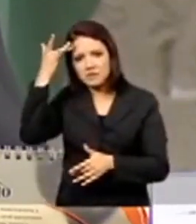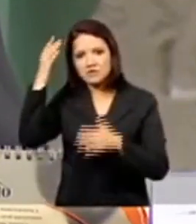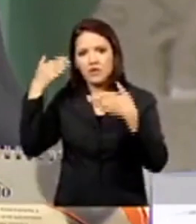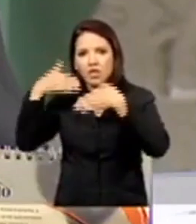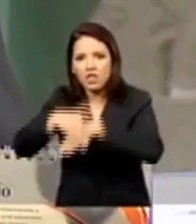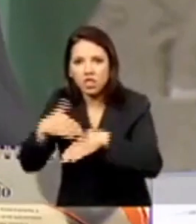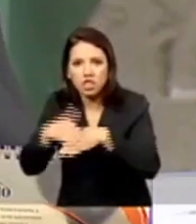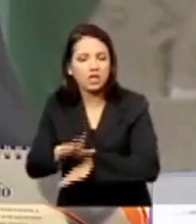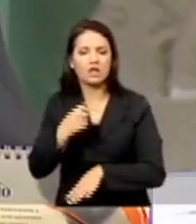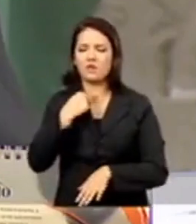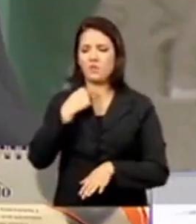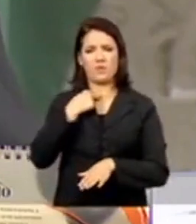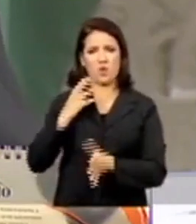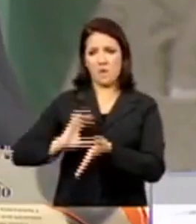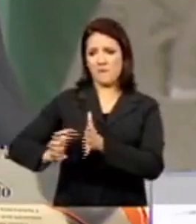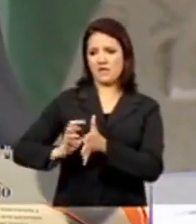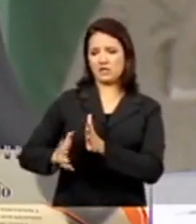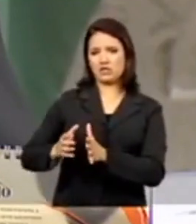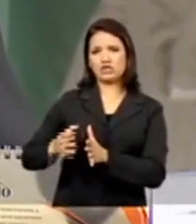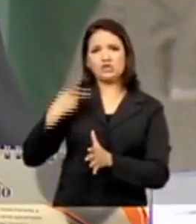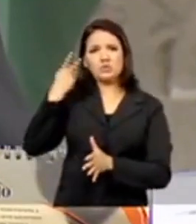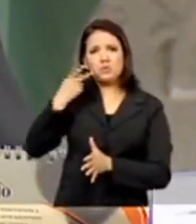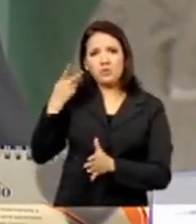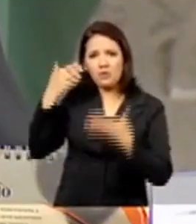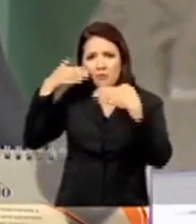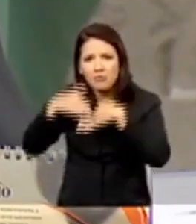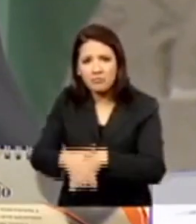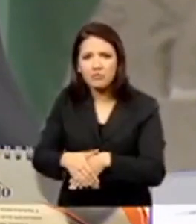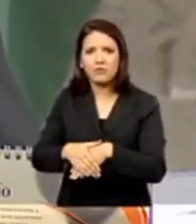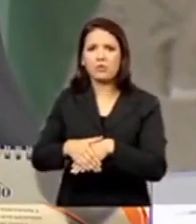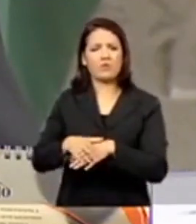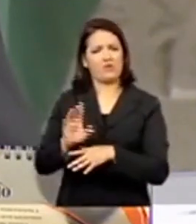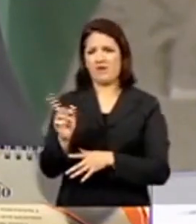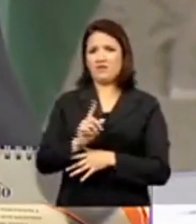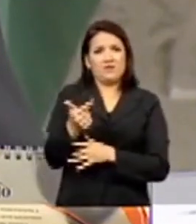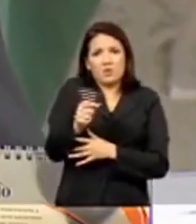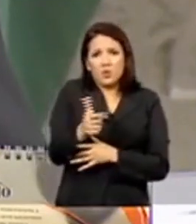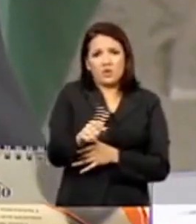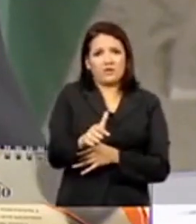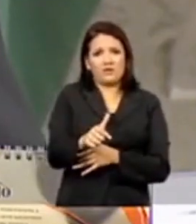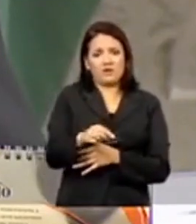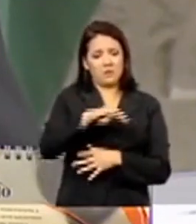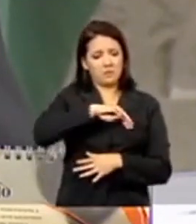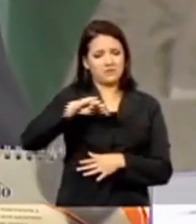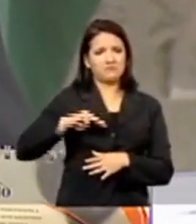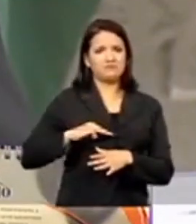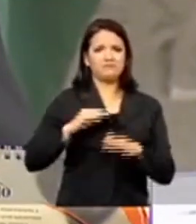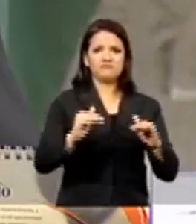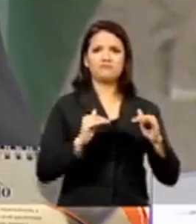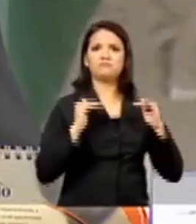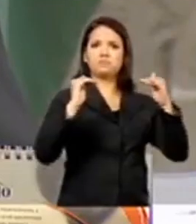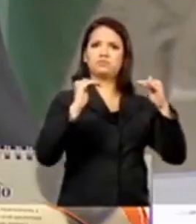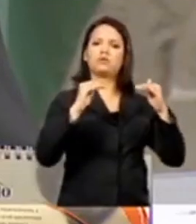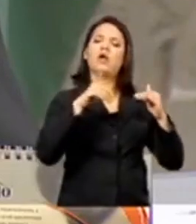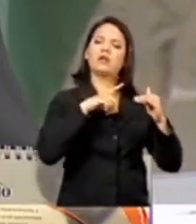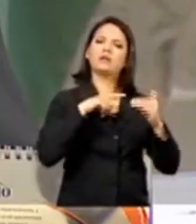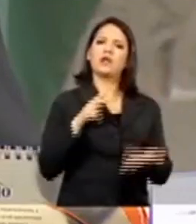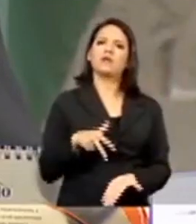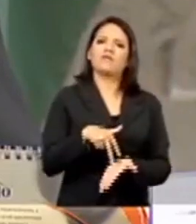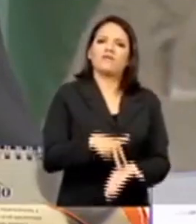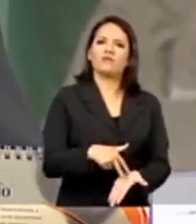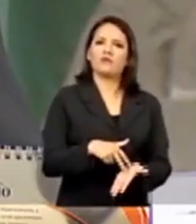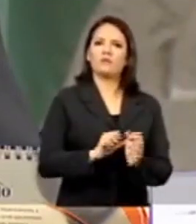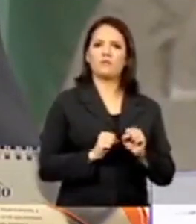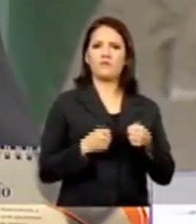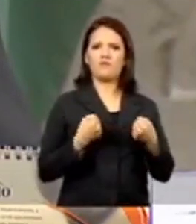partidos políticos. Não se curva à onipotência do poder ou aos desejos daqueles que o exercem, não